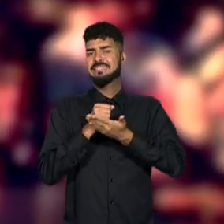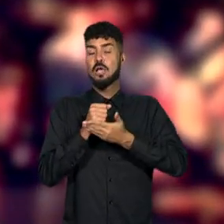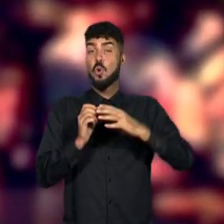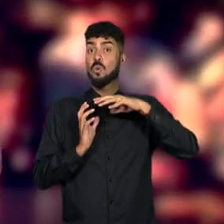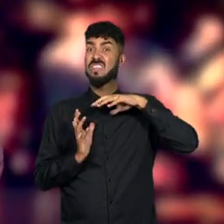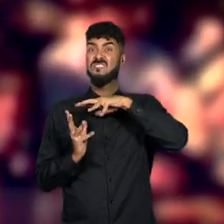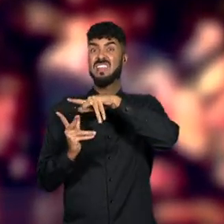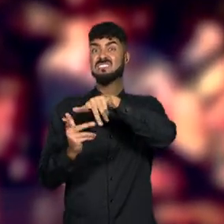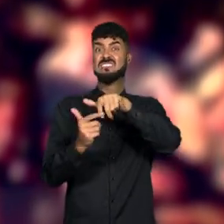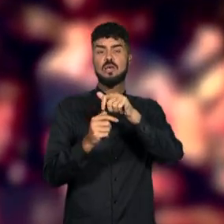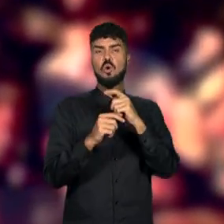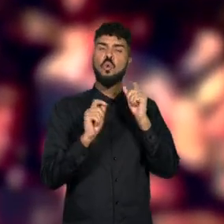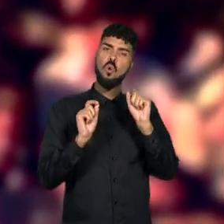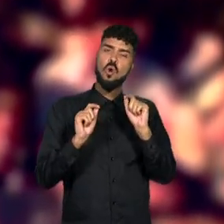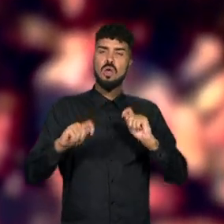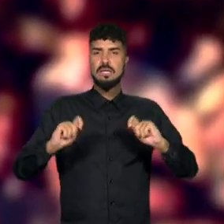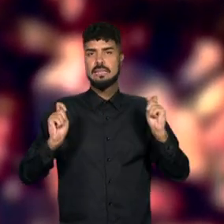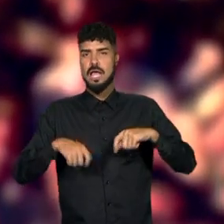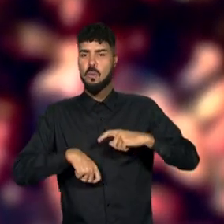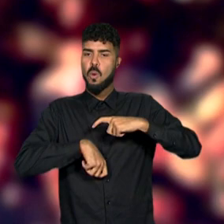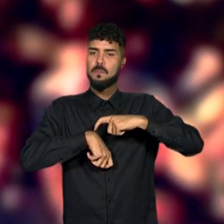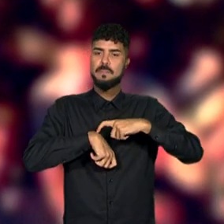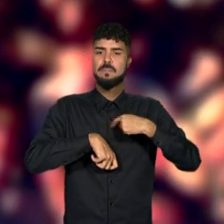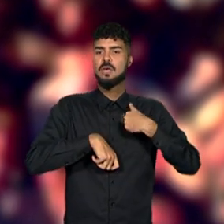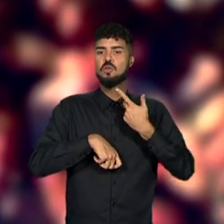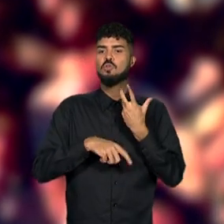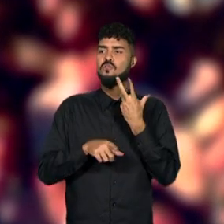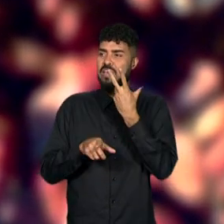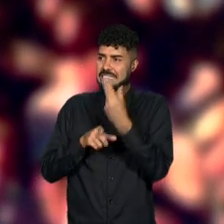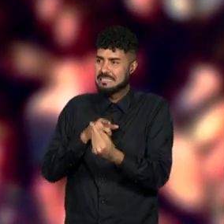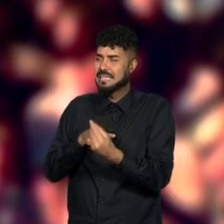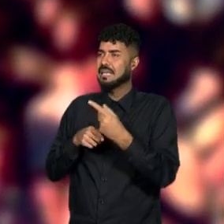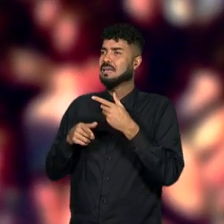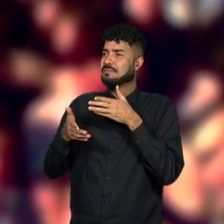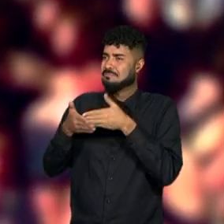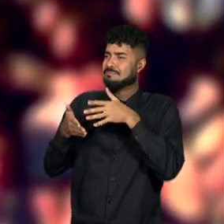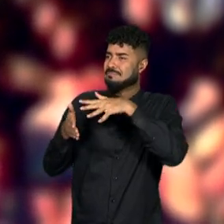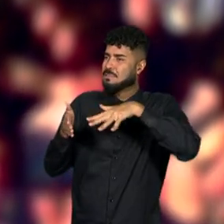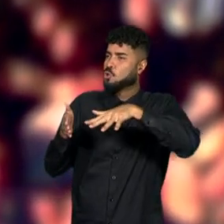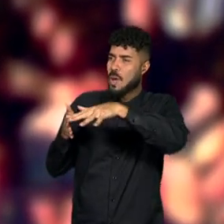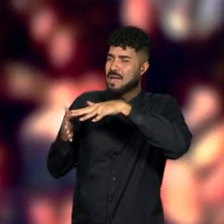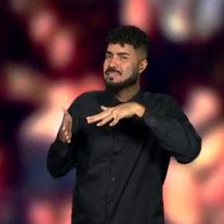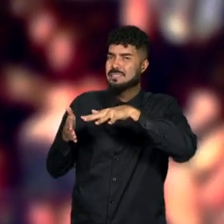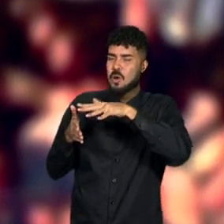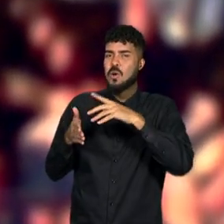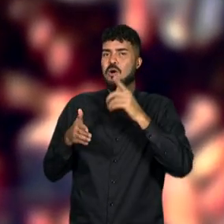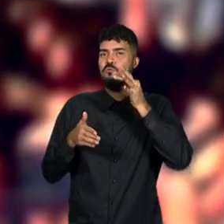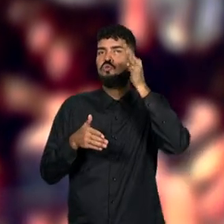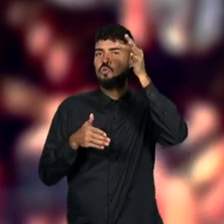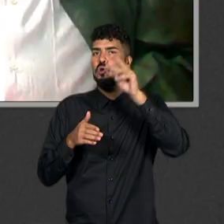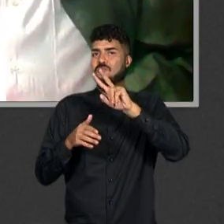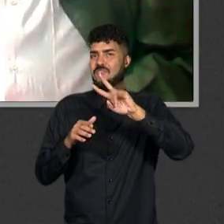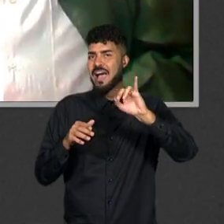como maneira de enfrentar essa situação que se apresenta no futuro?